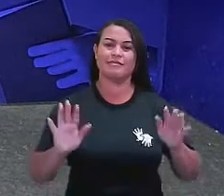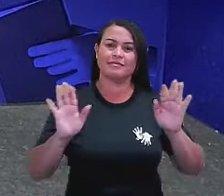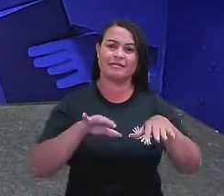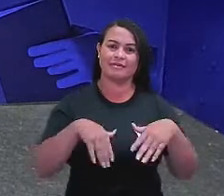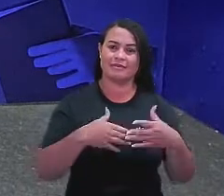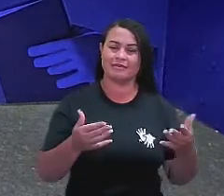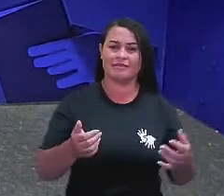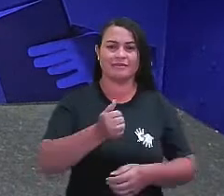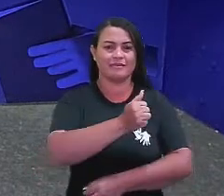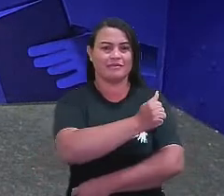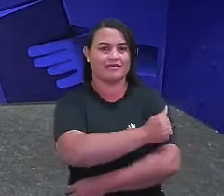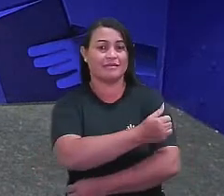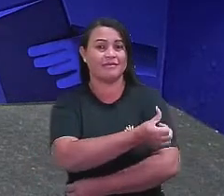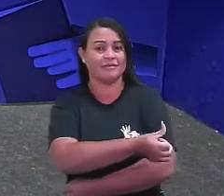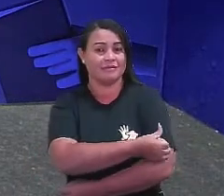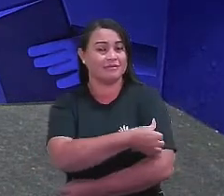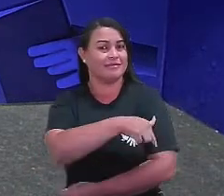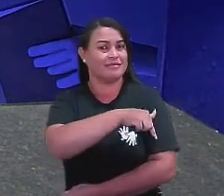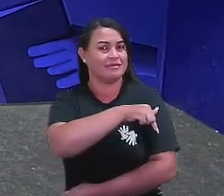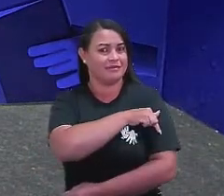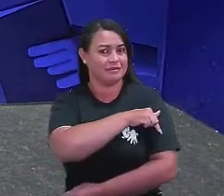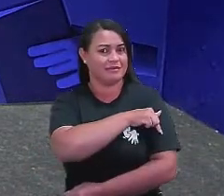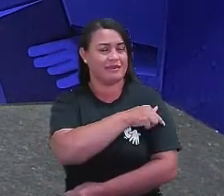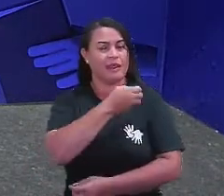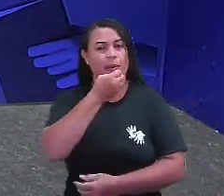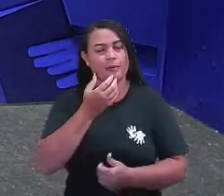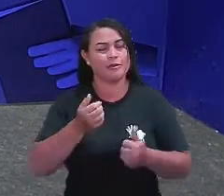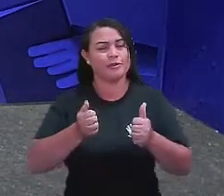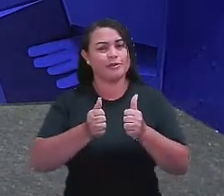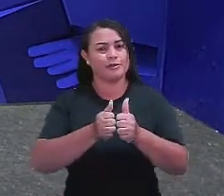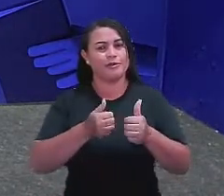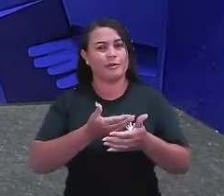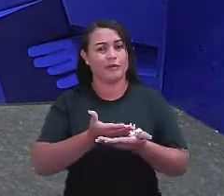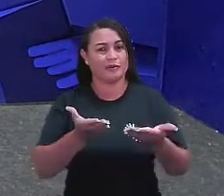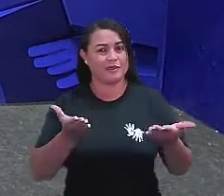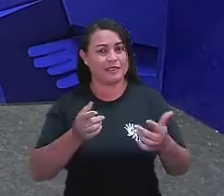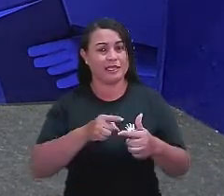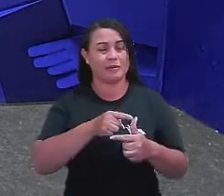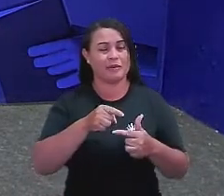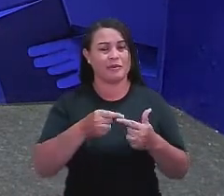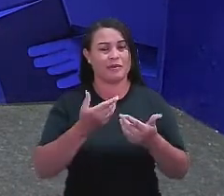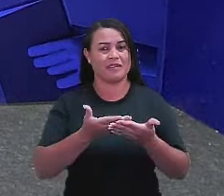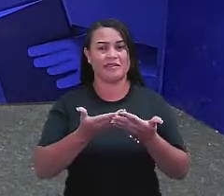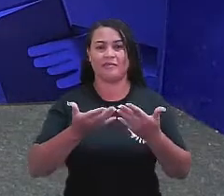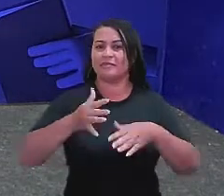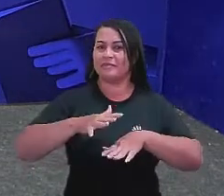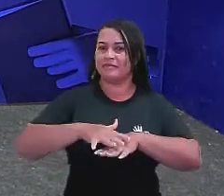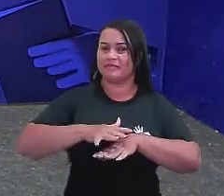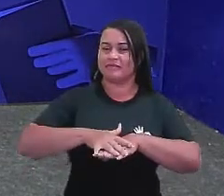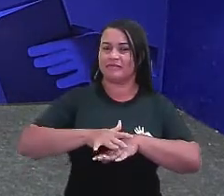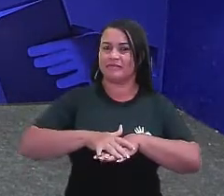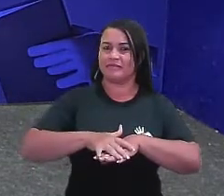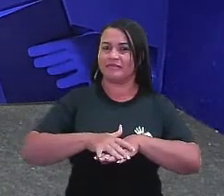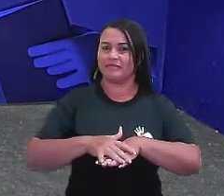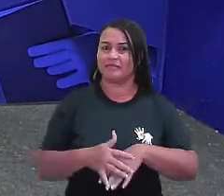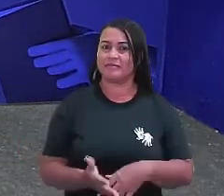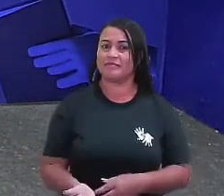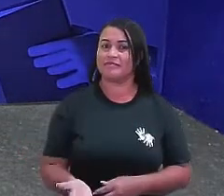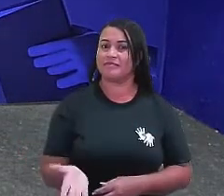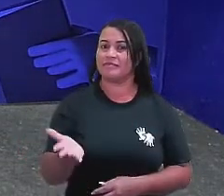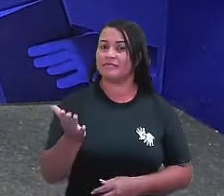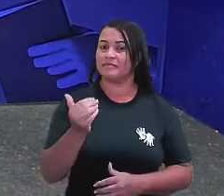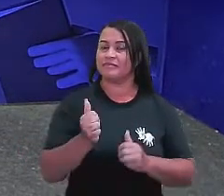Olá, estudantes do sexto e sétimo ano. Que bom estar aqui com vocês para mais uma aula de matemática.